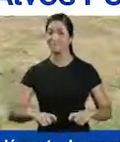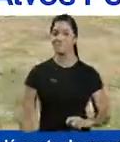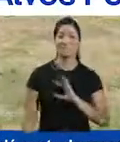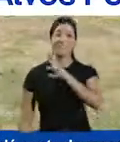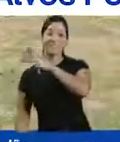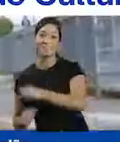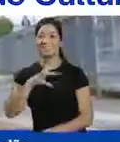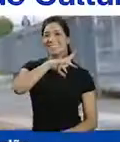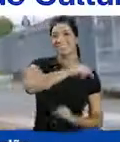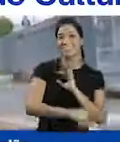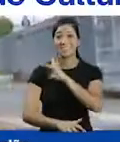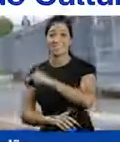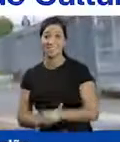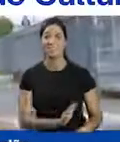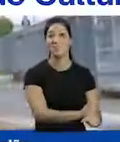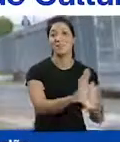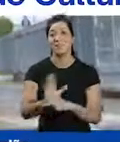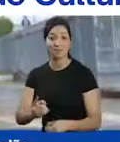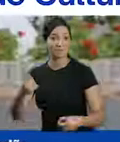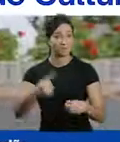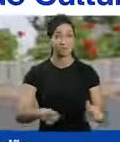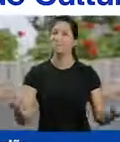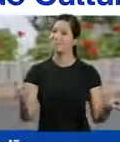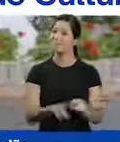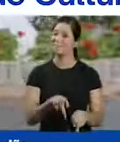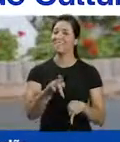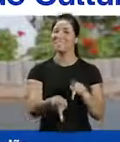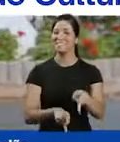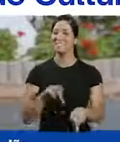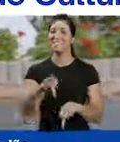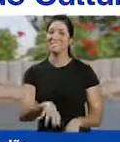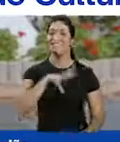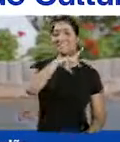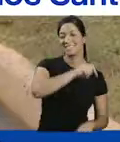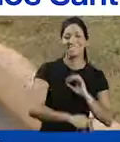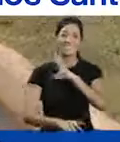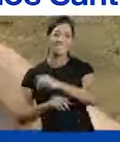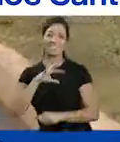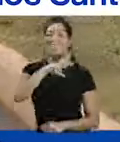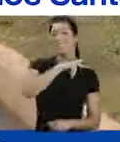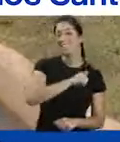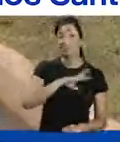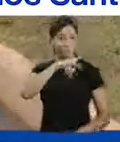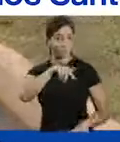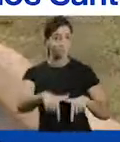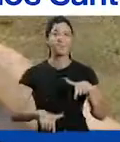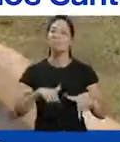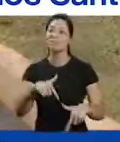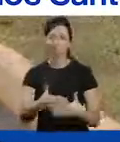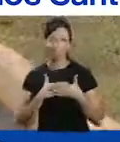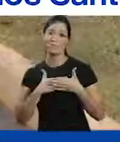o nome da conta do recado ela é uma leão é leão cuida da cidade também do cidadão é leão é leão